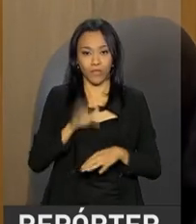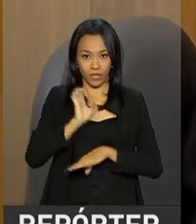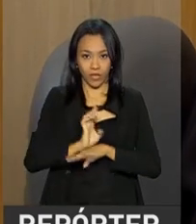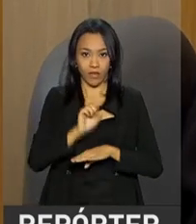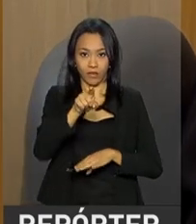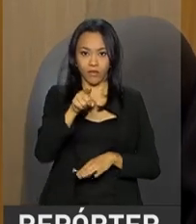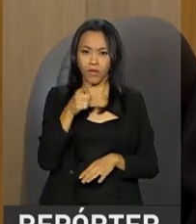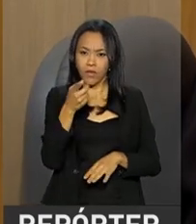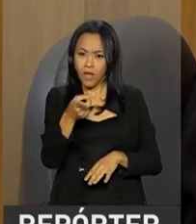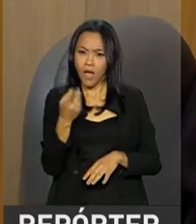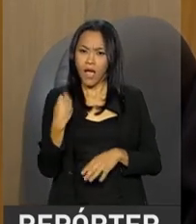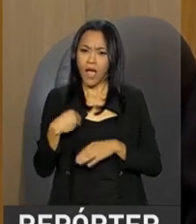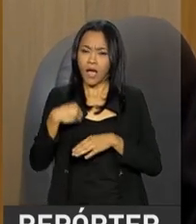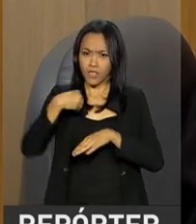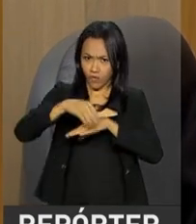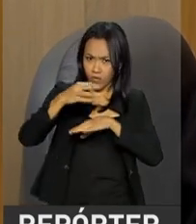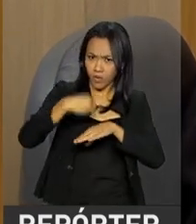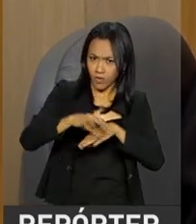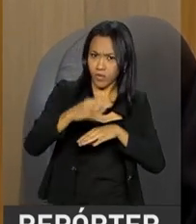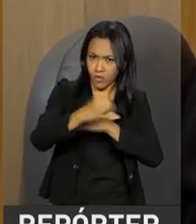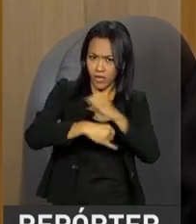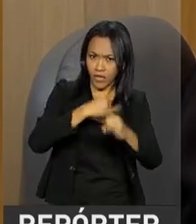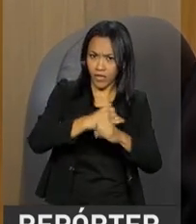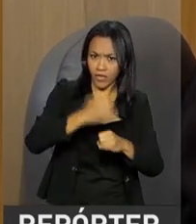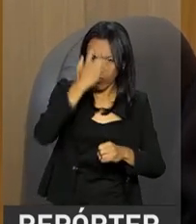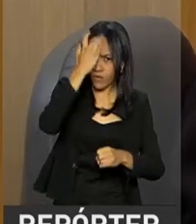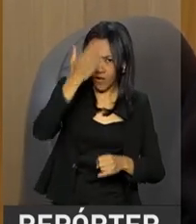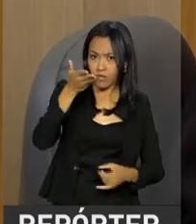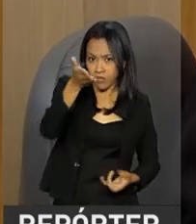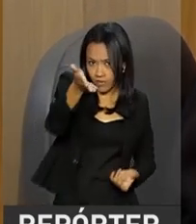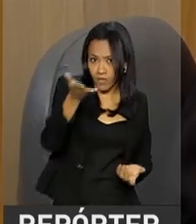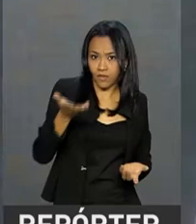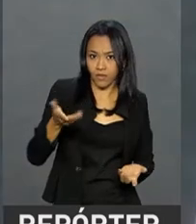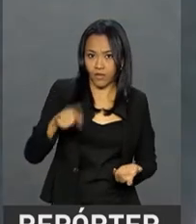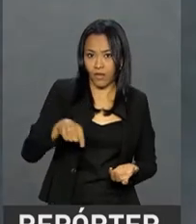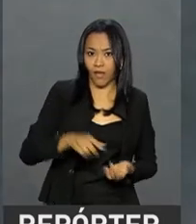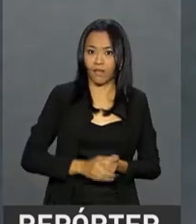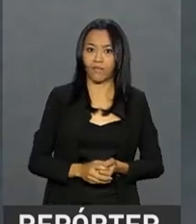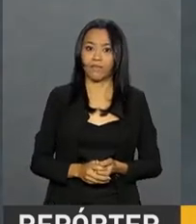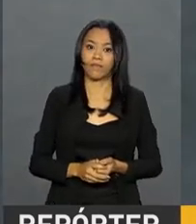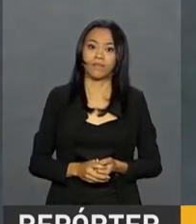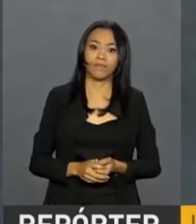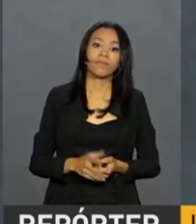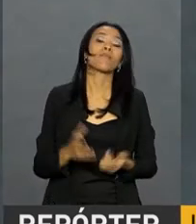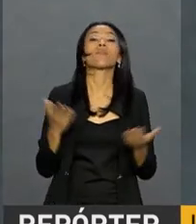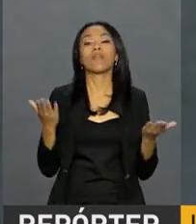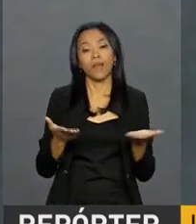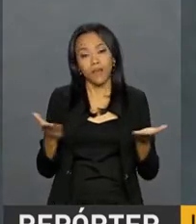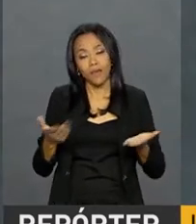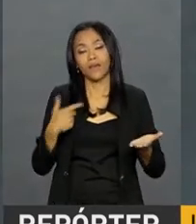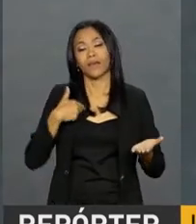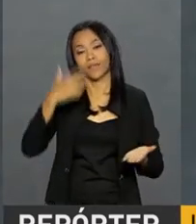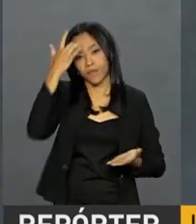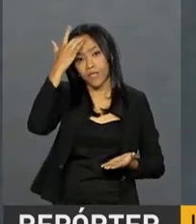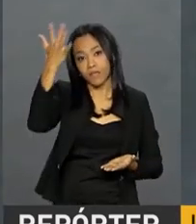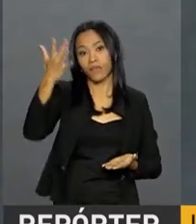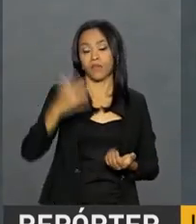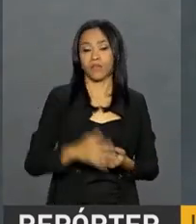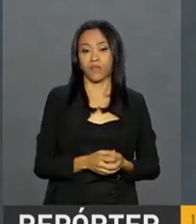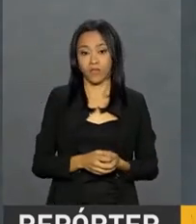da rede nacional de rádio pela internet facilitou muito pra vocês aí né agora se tornou muito mais fácil